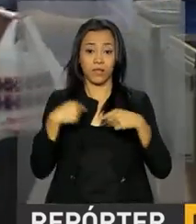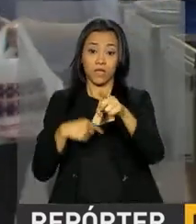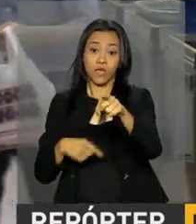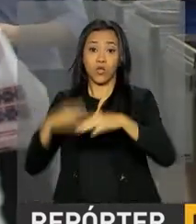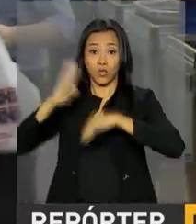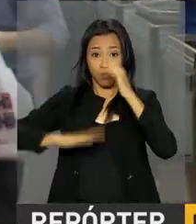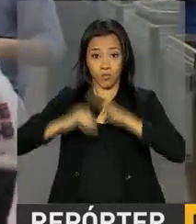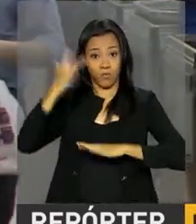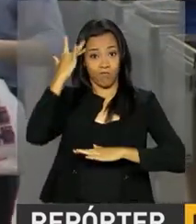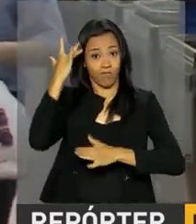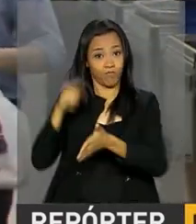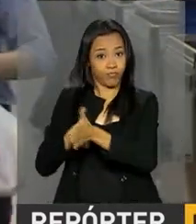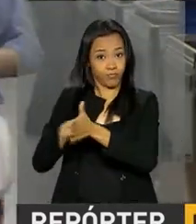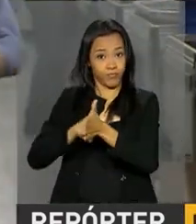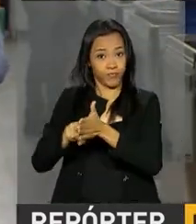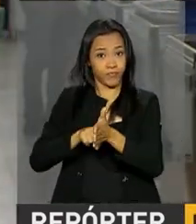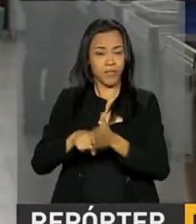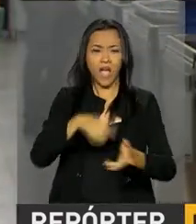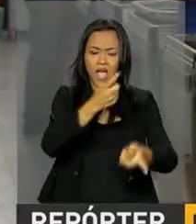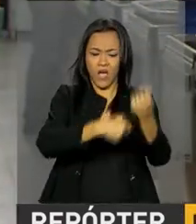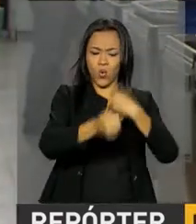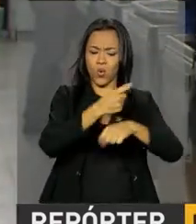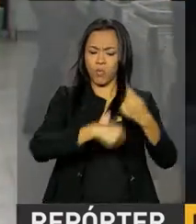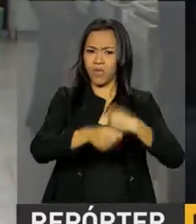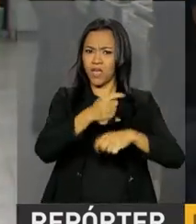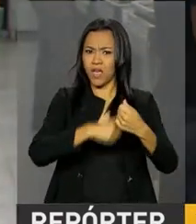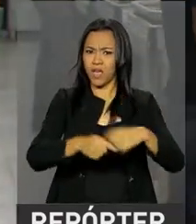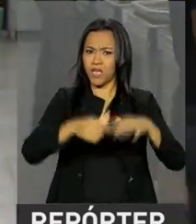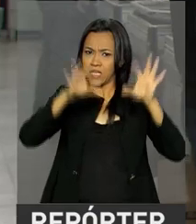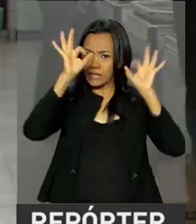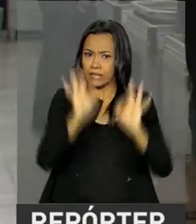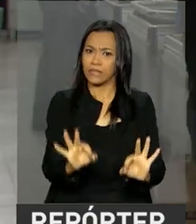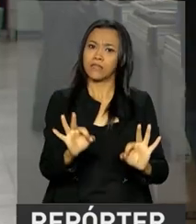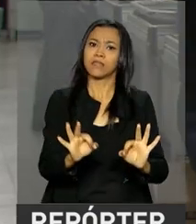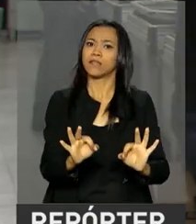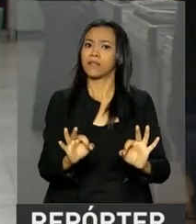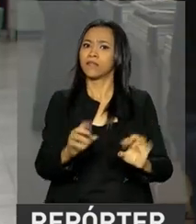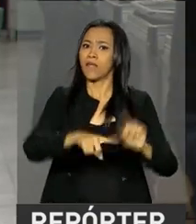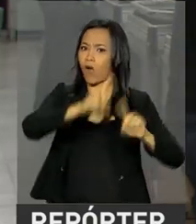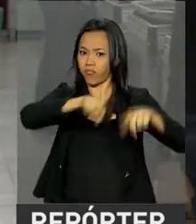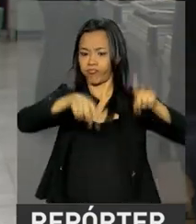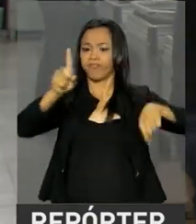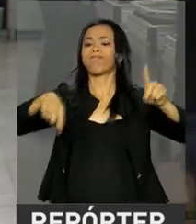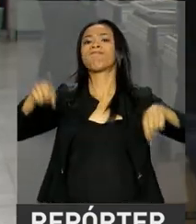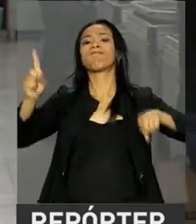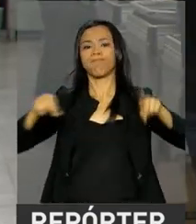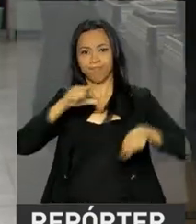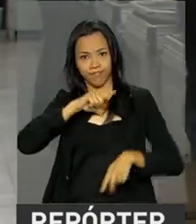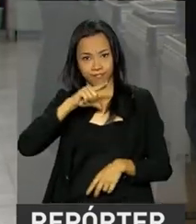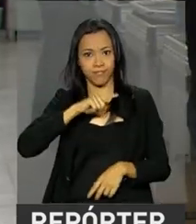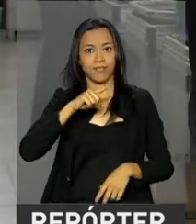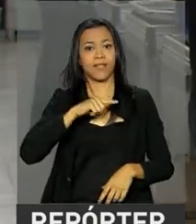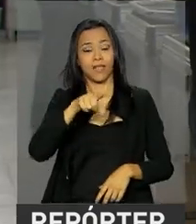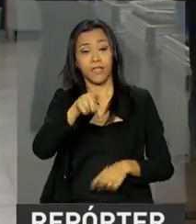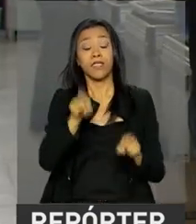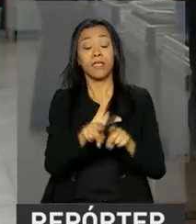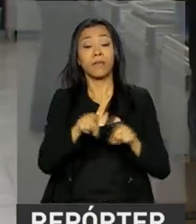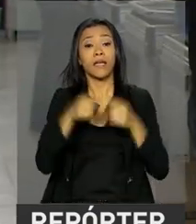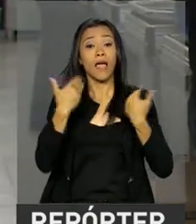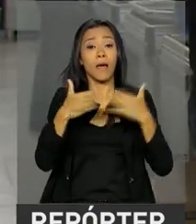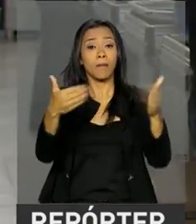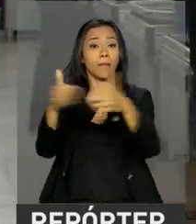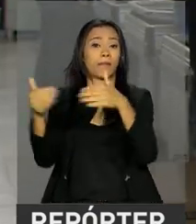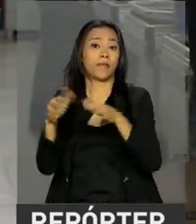costumam dizer que a economia não é uma ciência exata. Para os empresários investirem, aumentarem a produção e o consumo e gerarem